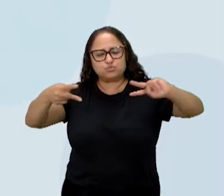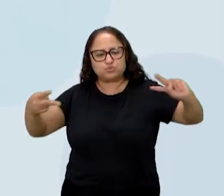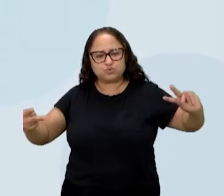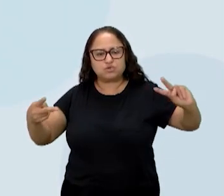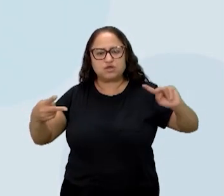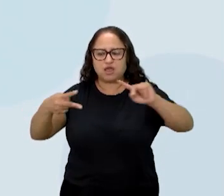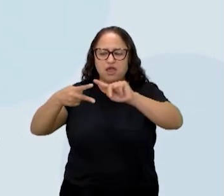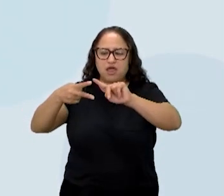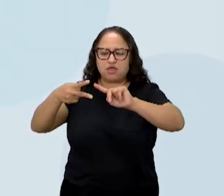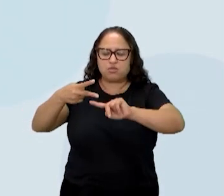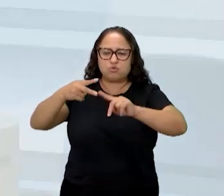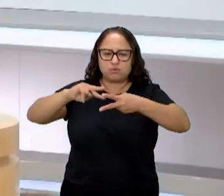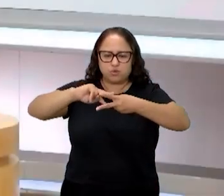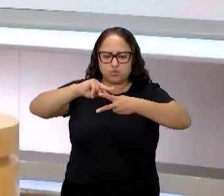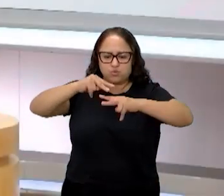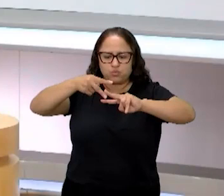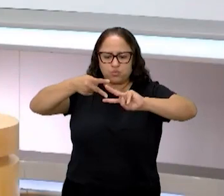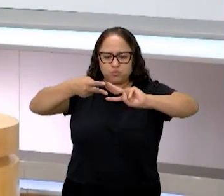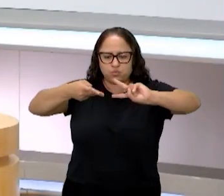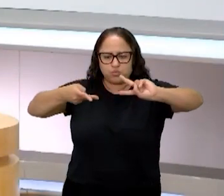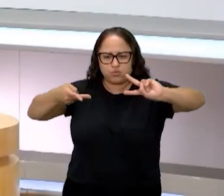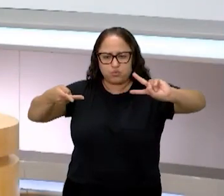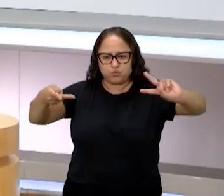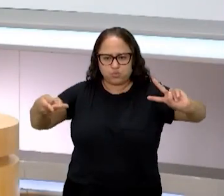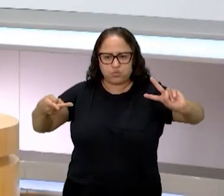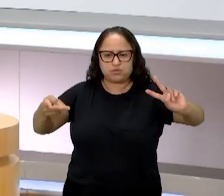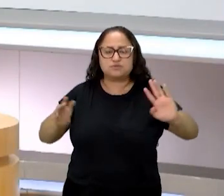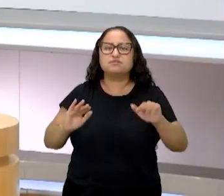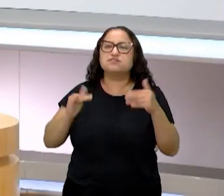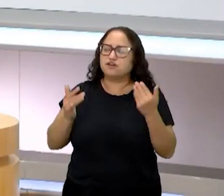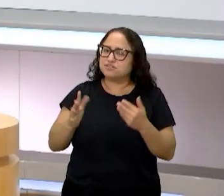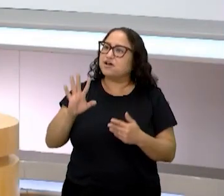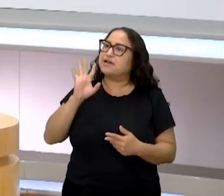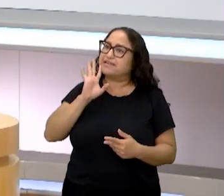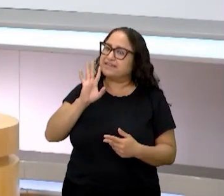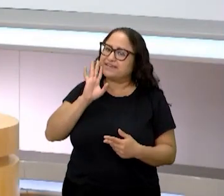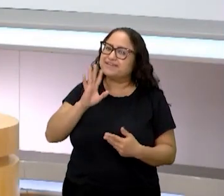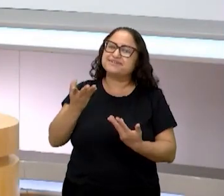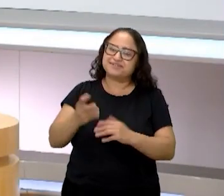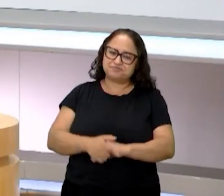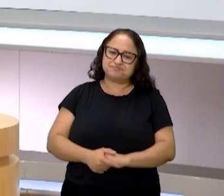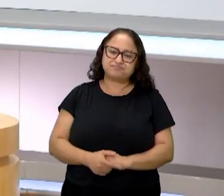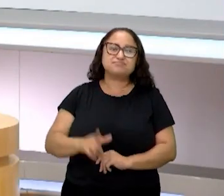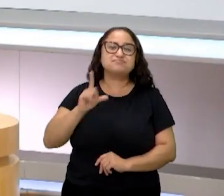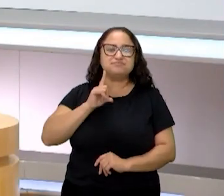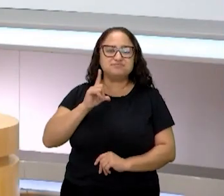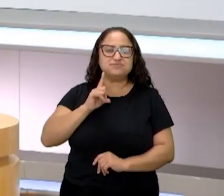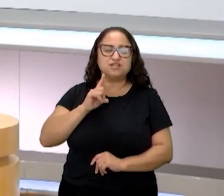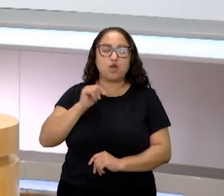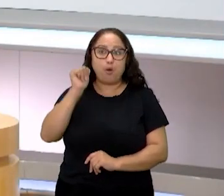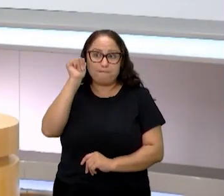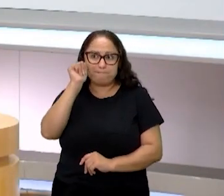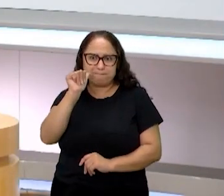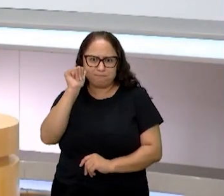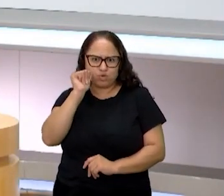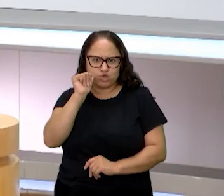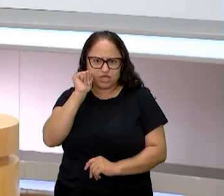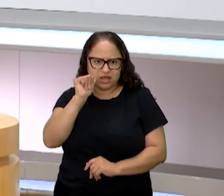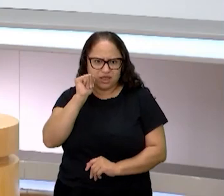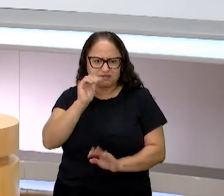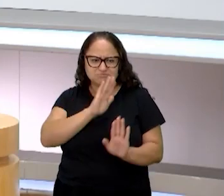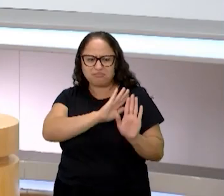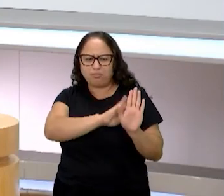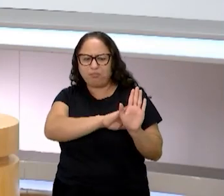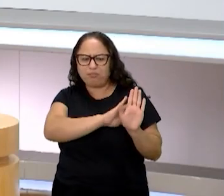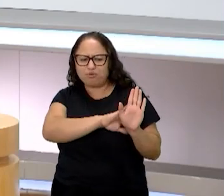dupla hélice que a gente conhece atualmente. Então, olha só que bacana, né, Giba? A gente tem uma mulher por